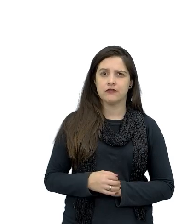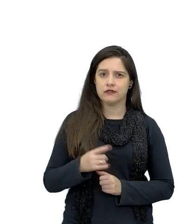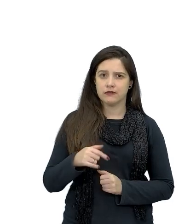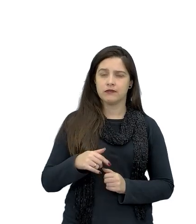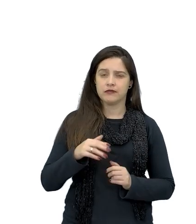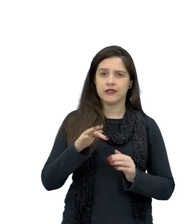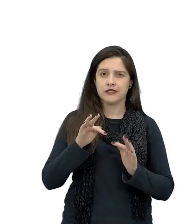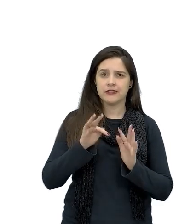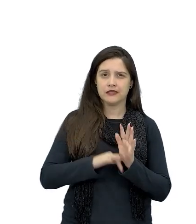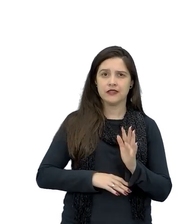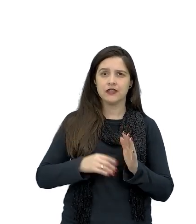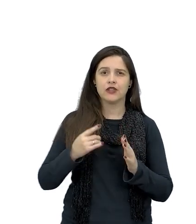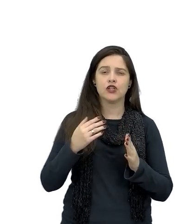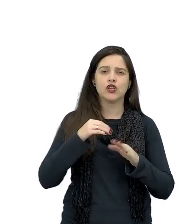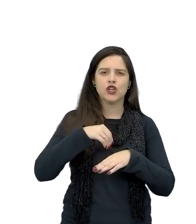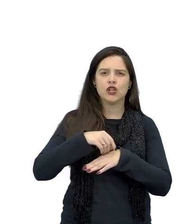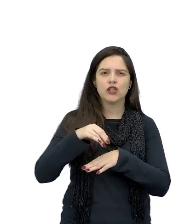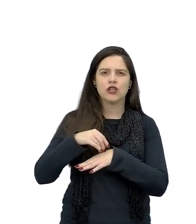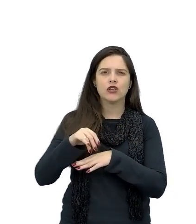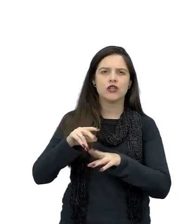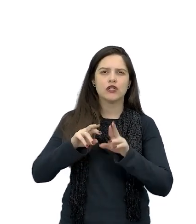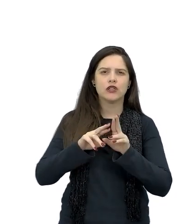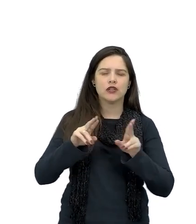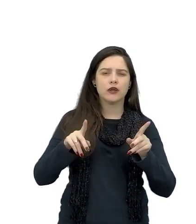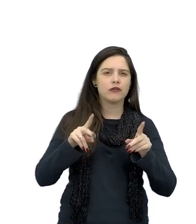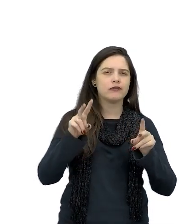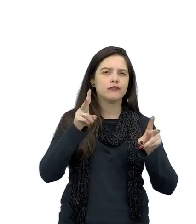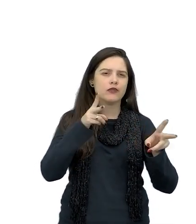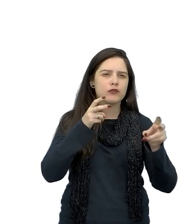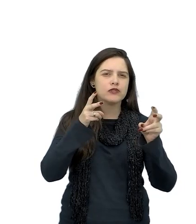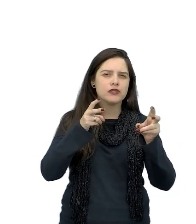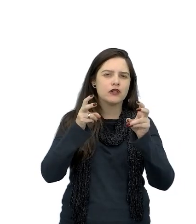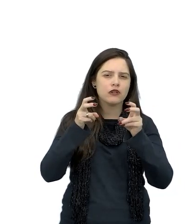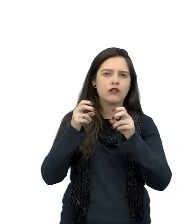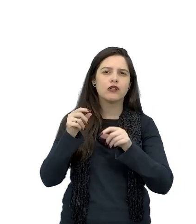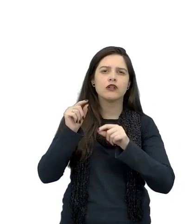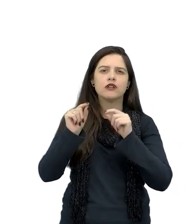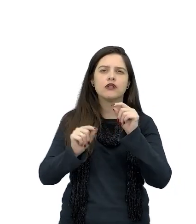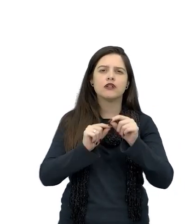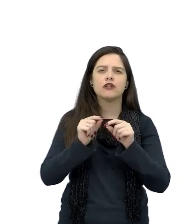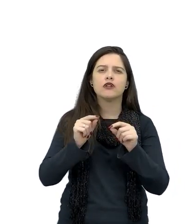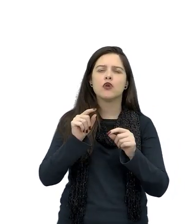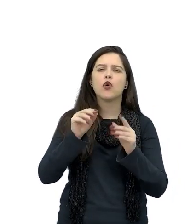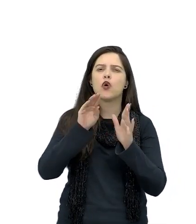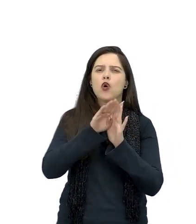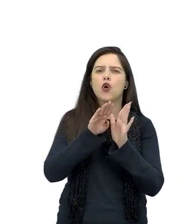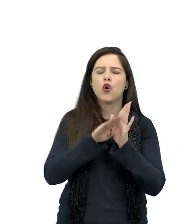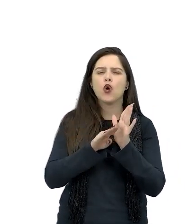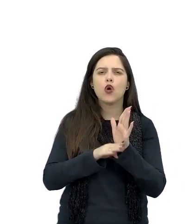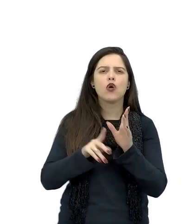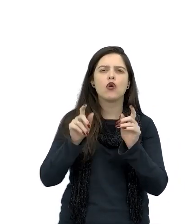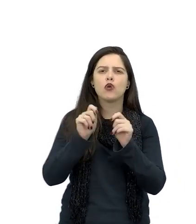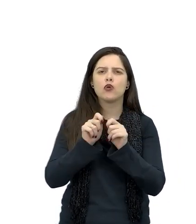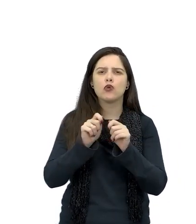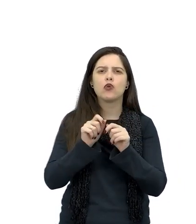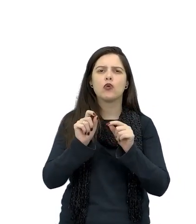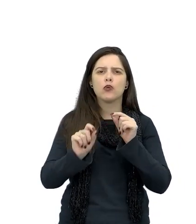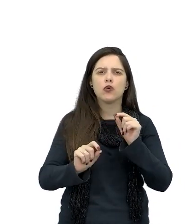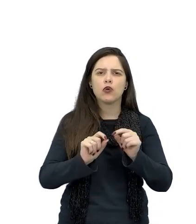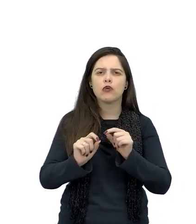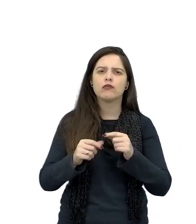Eles são indicadores que devemos observar. O que eles assinalaram como às vezes ou